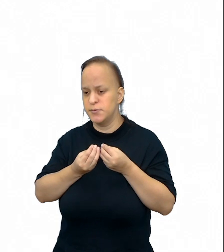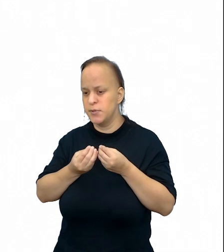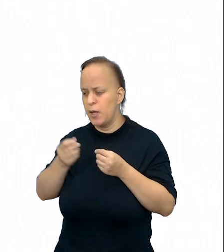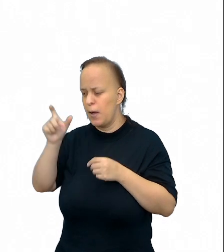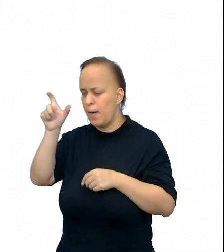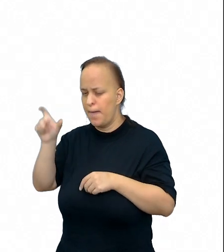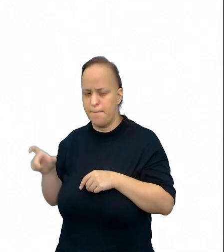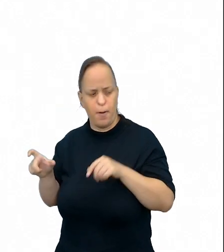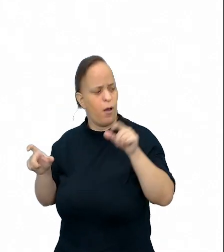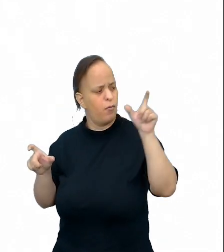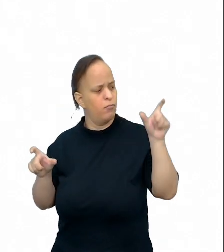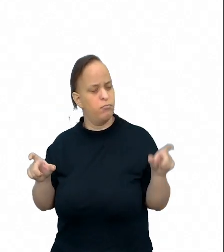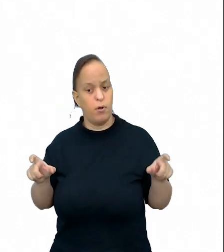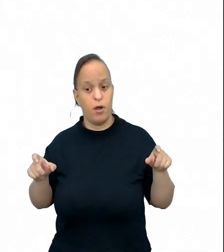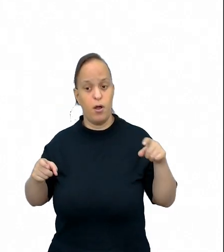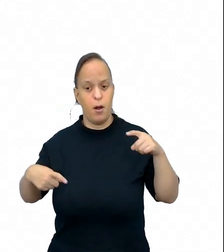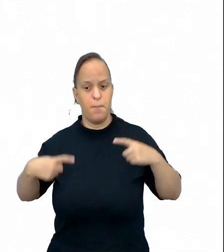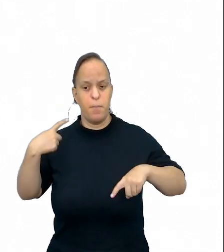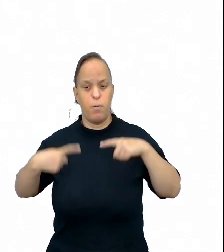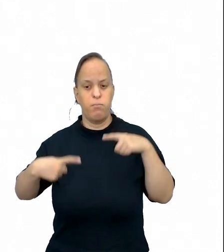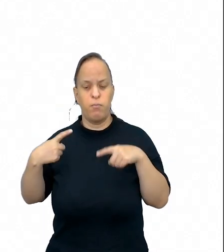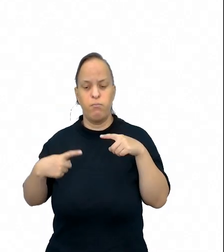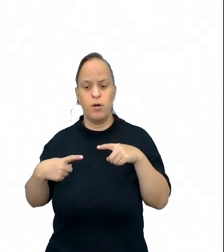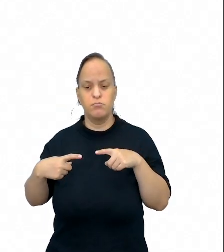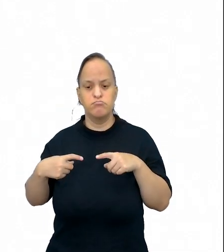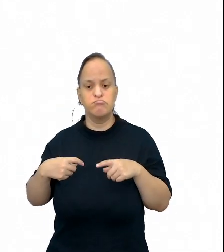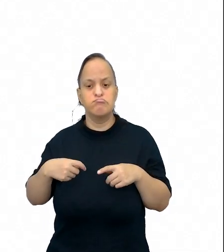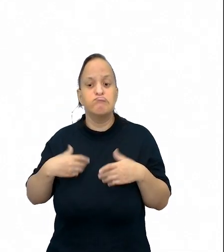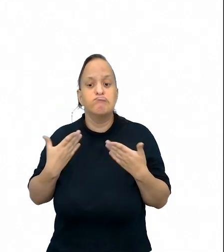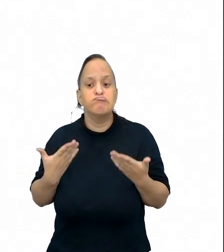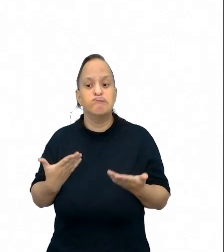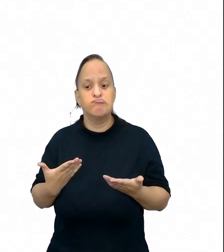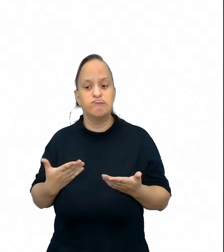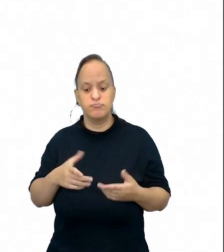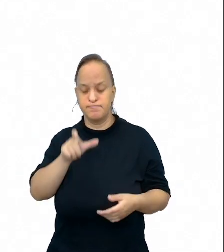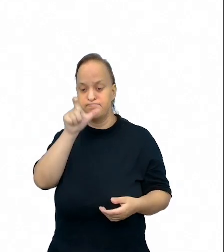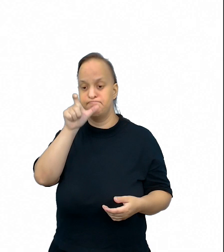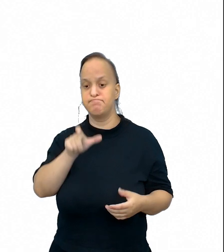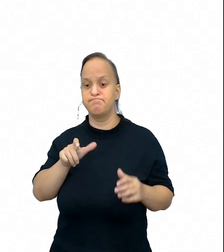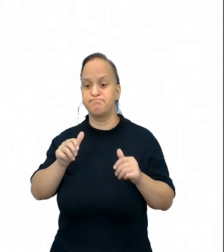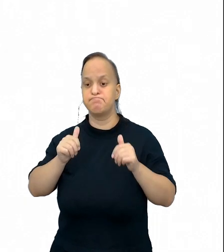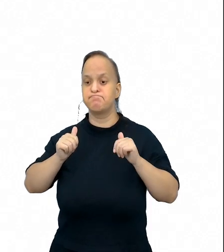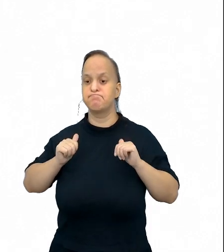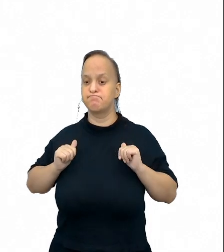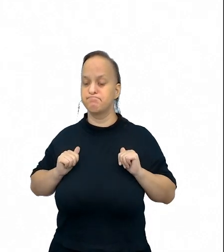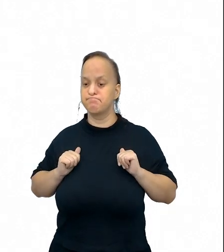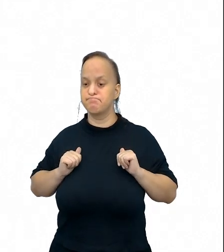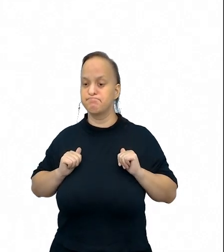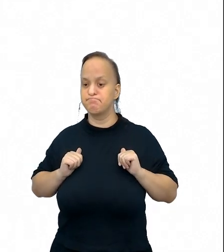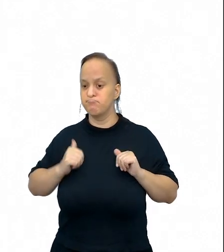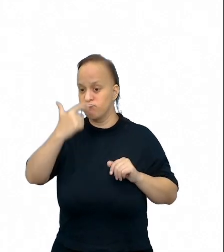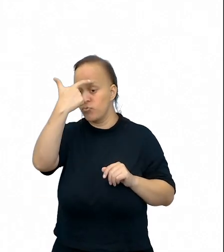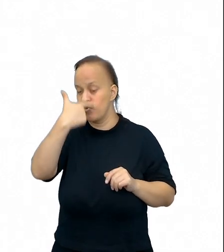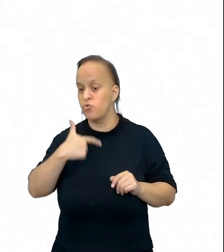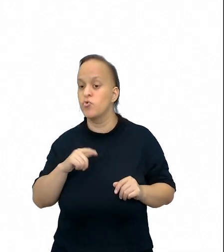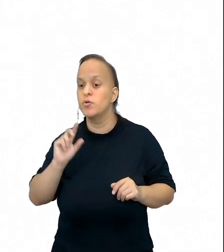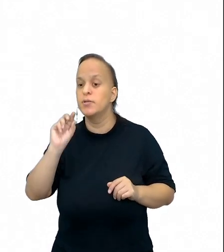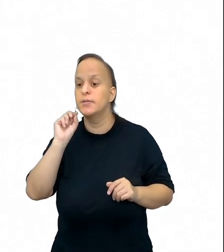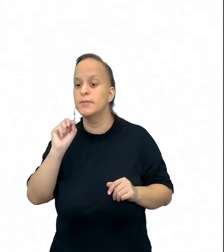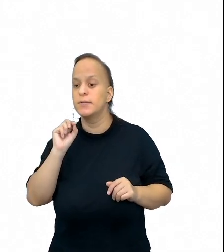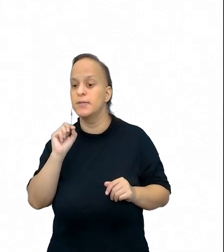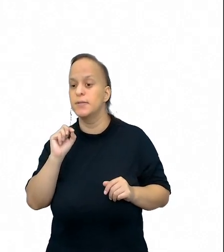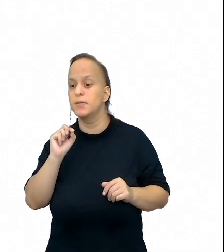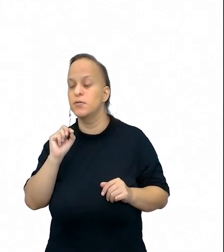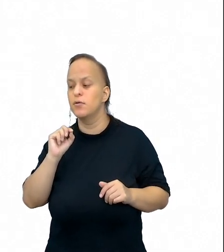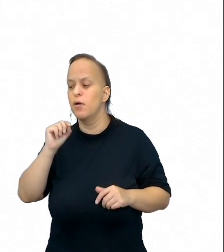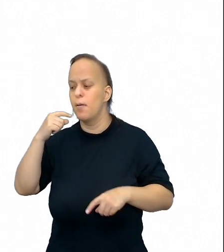e quem serão os moderadores. O moderador é aquele que faz a intermediação, né, entre os participantes, acolhe ou